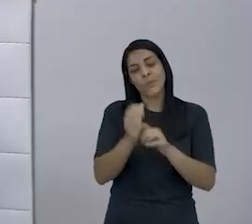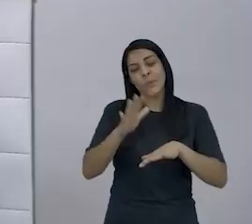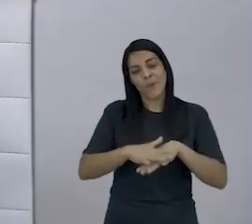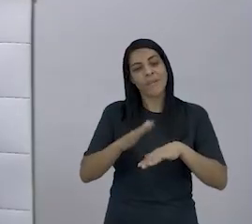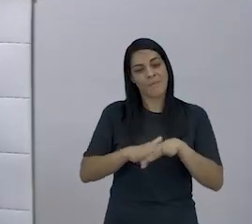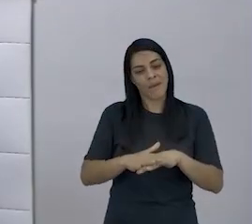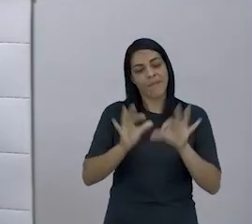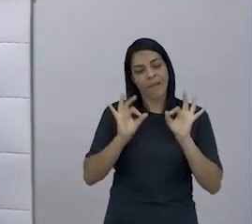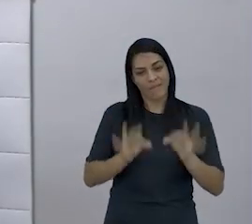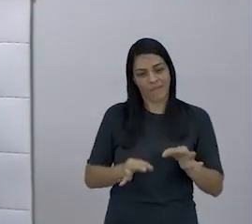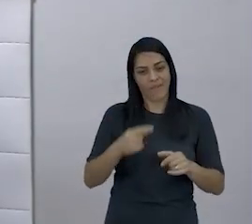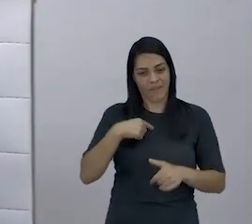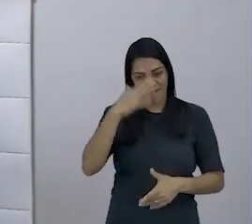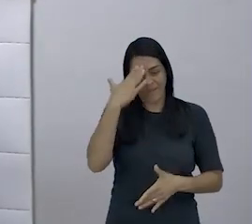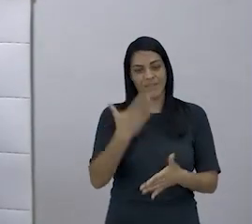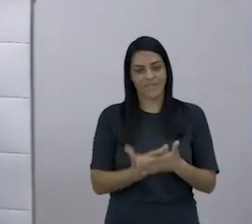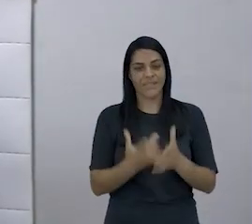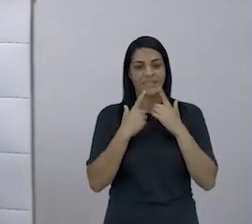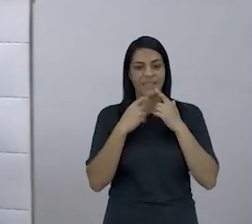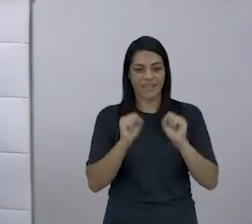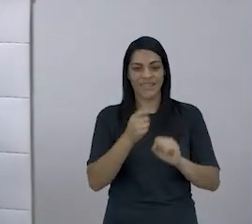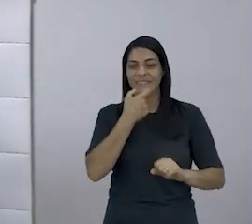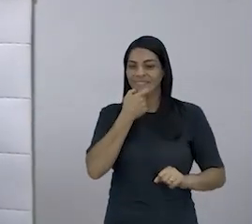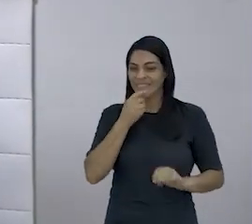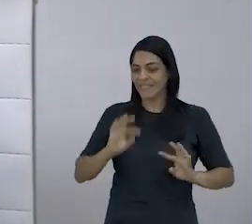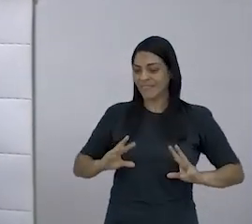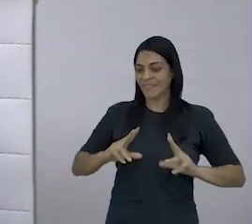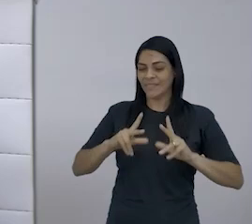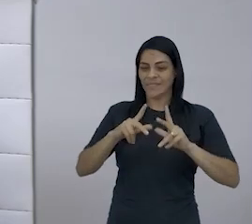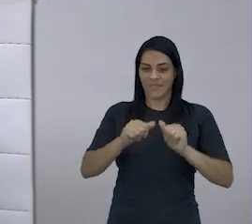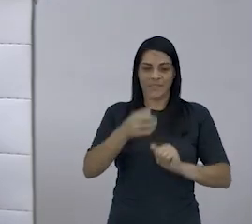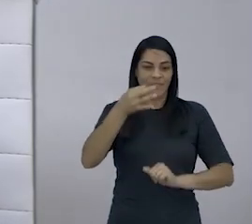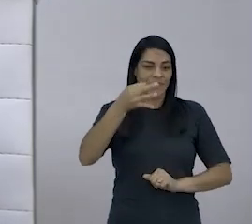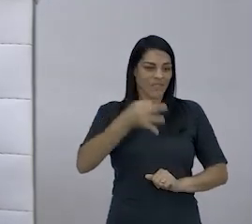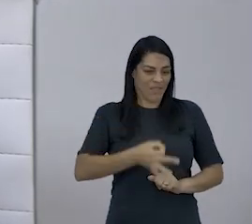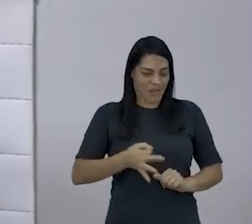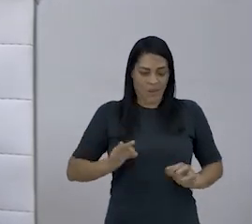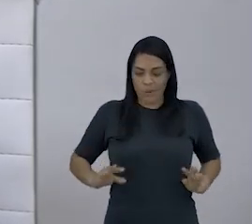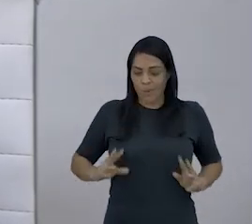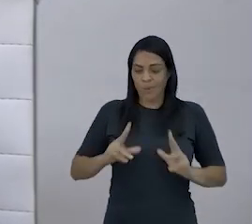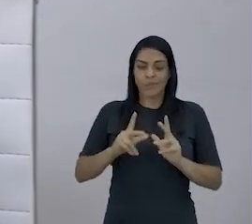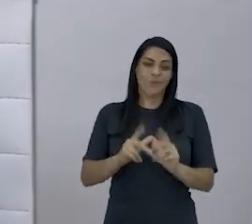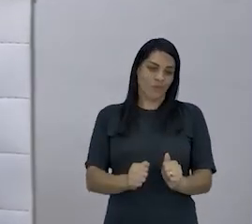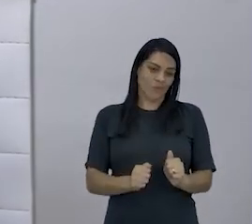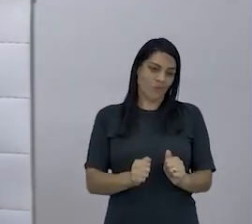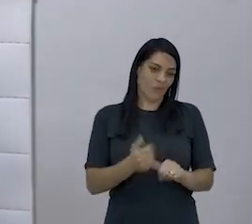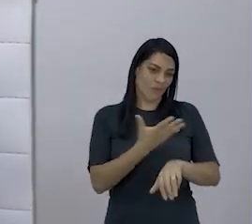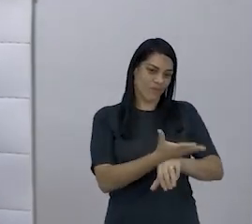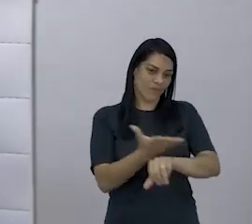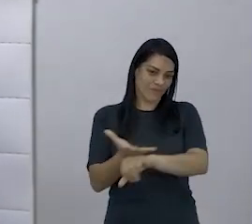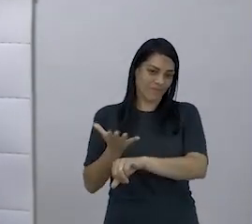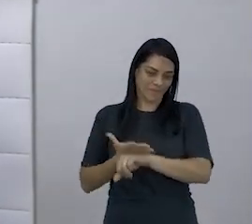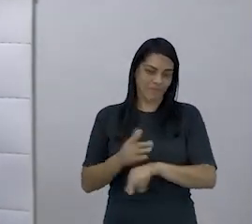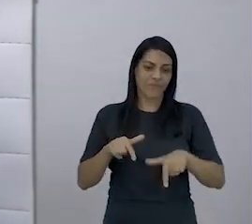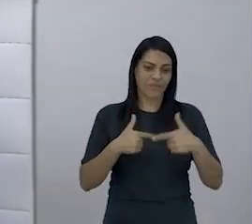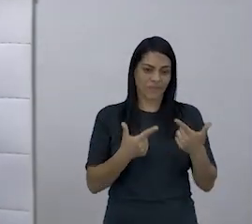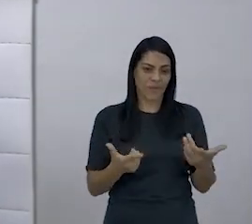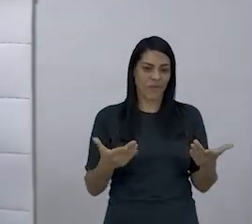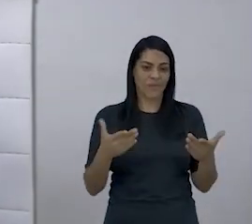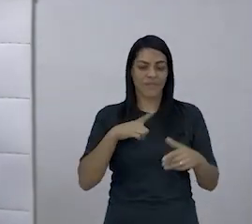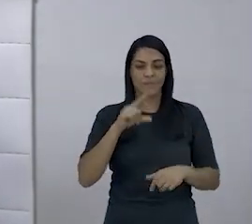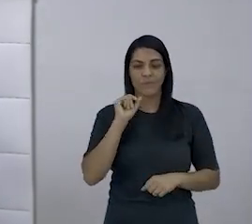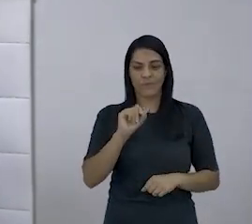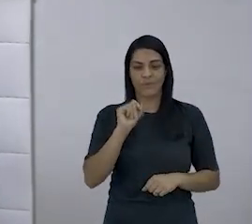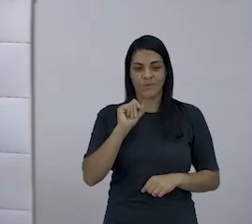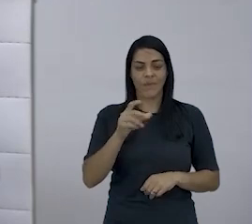acredito, né, que inglês ele dá super certo com tudo. E aí a gente tem assim, na matemática